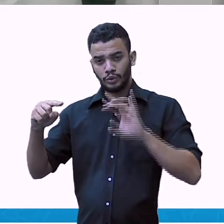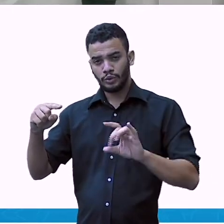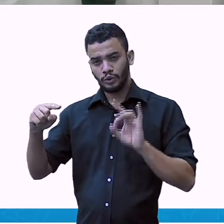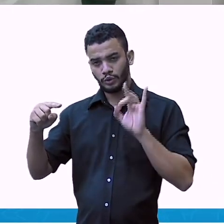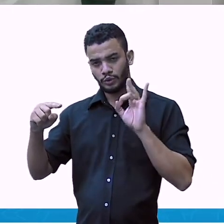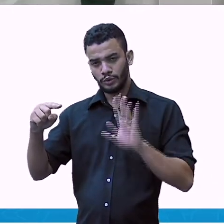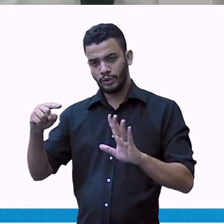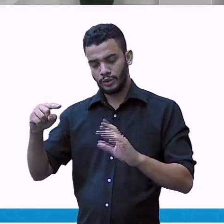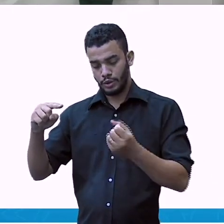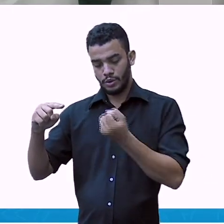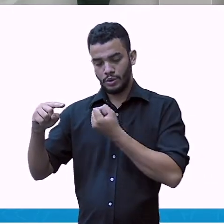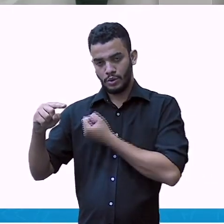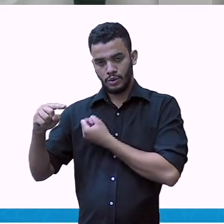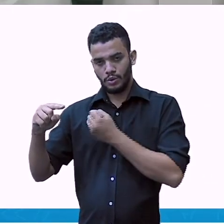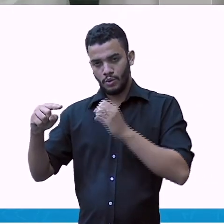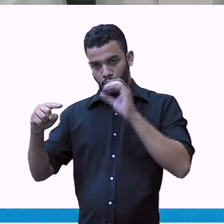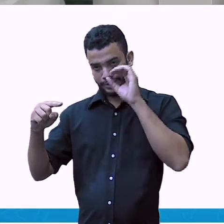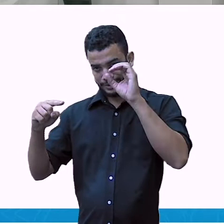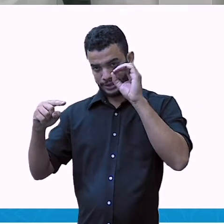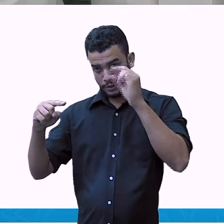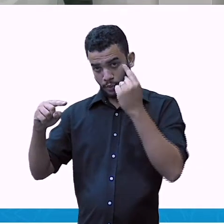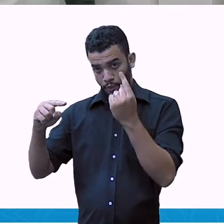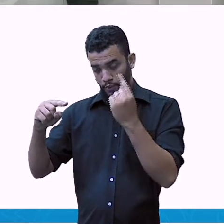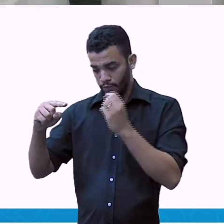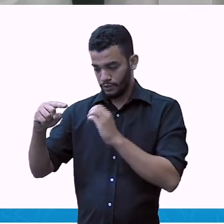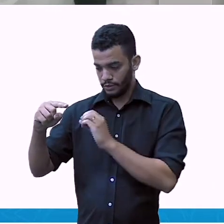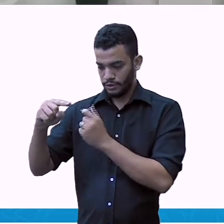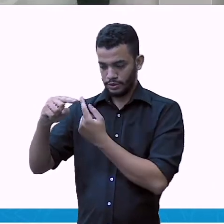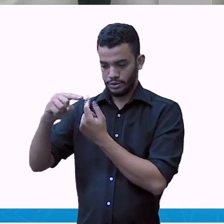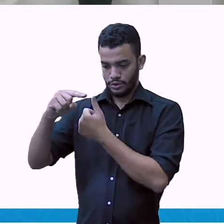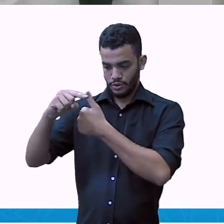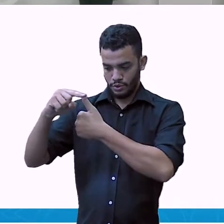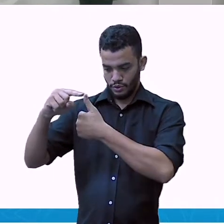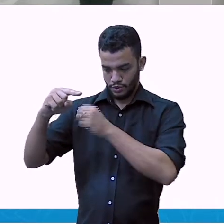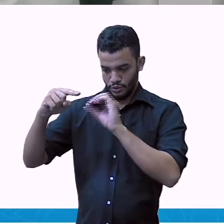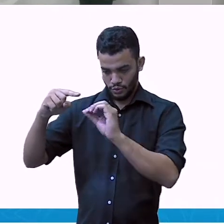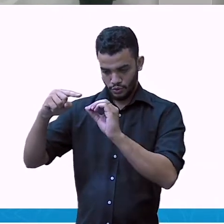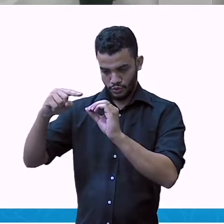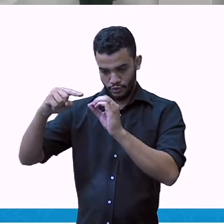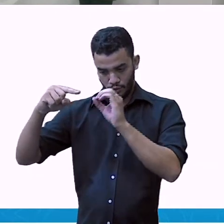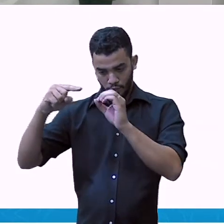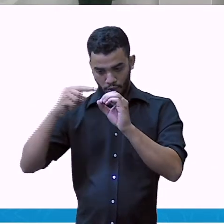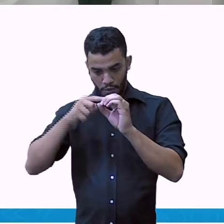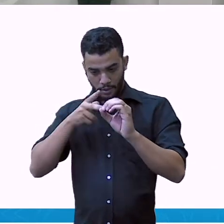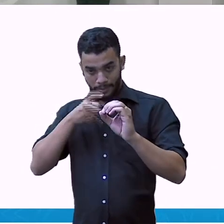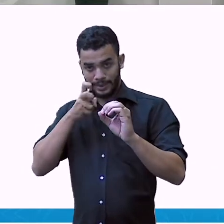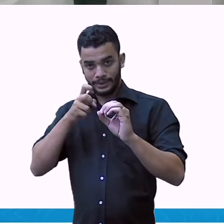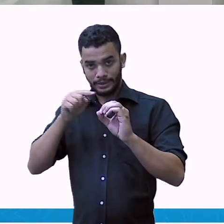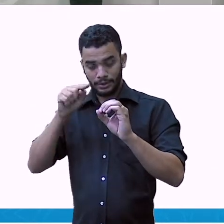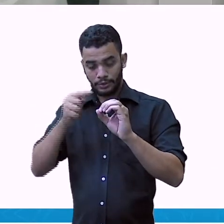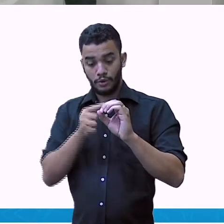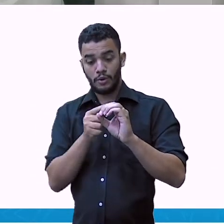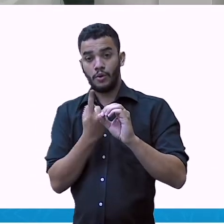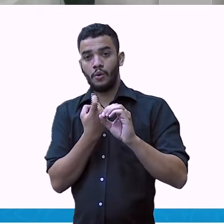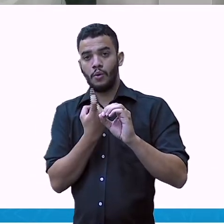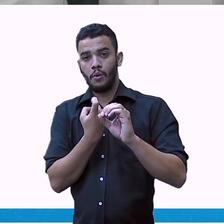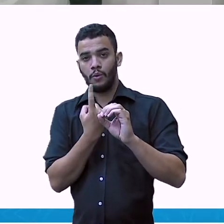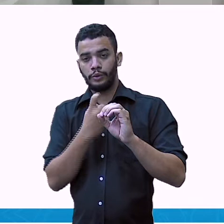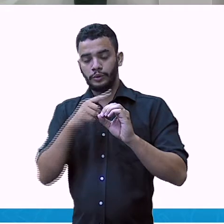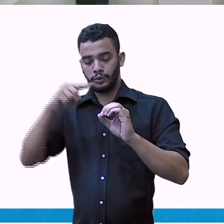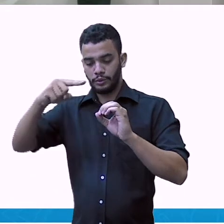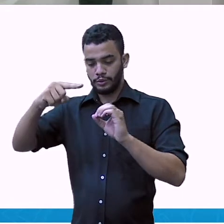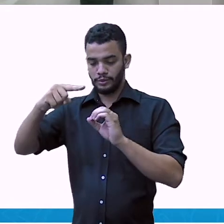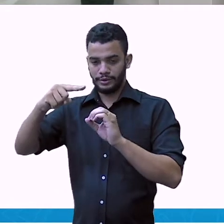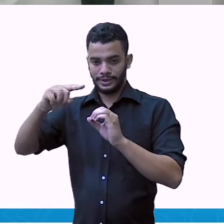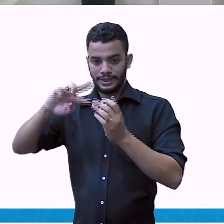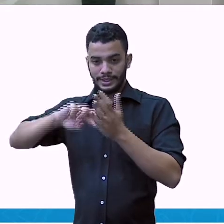transformar essa fração para número decimal, significa que após a minha vírgula, eu só poderei